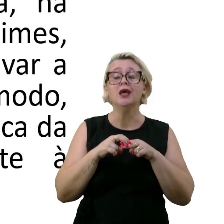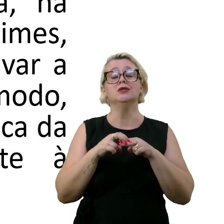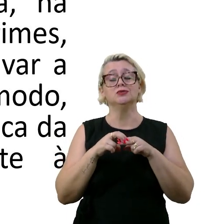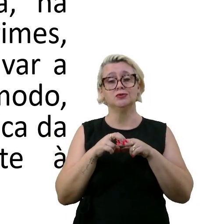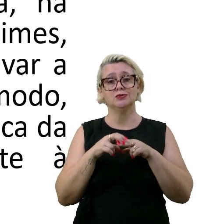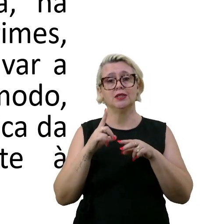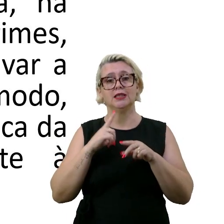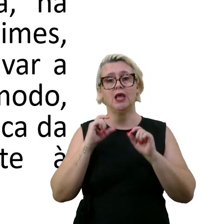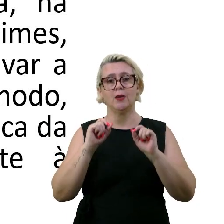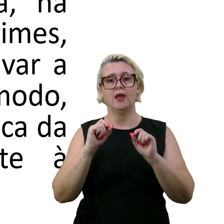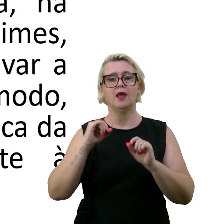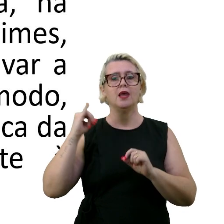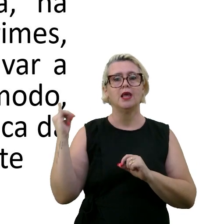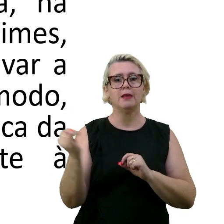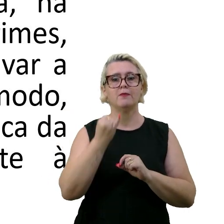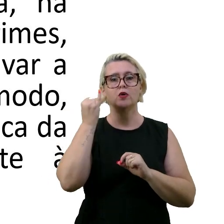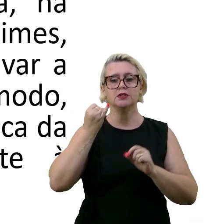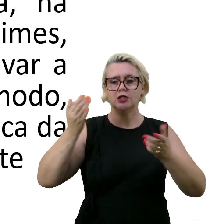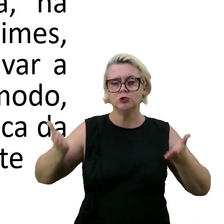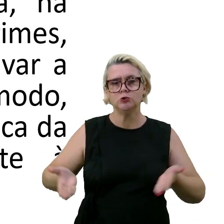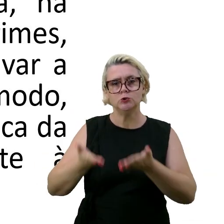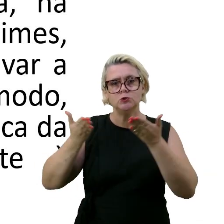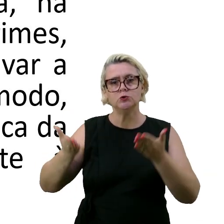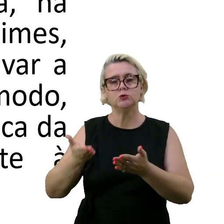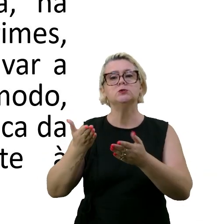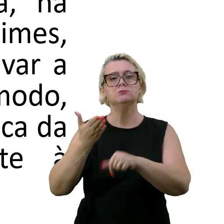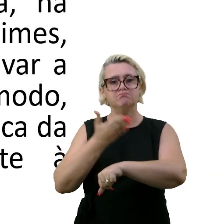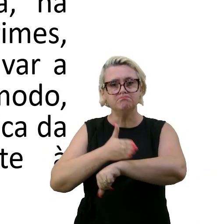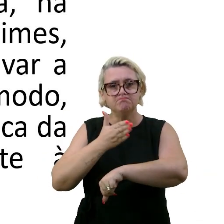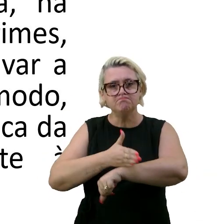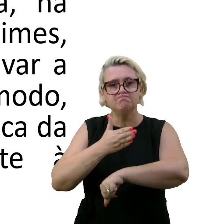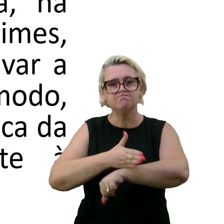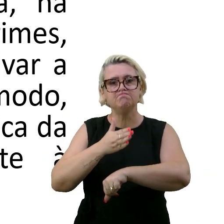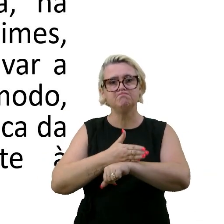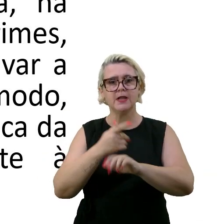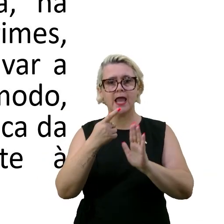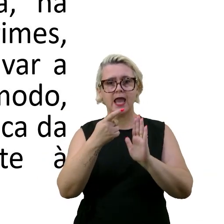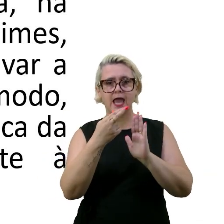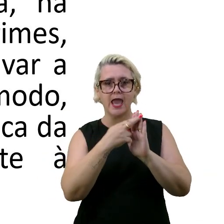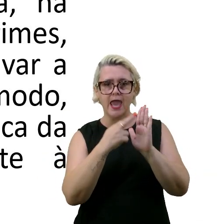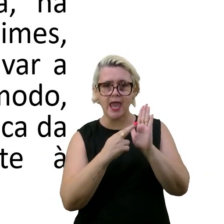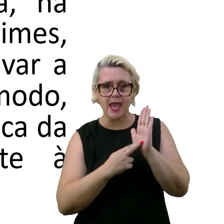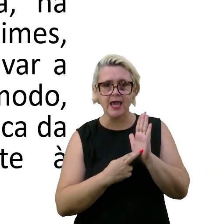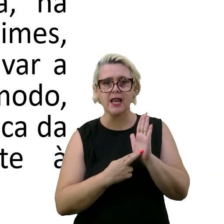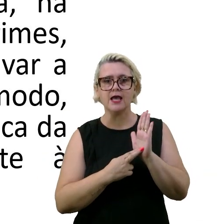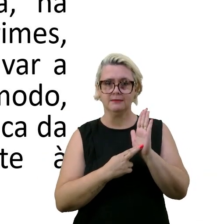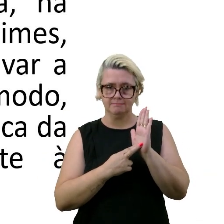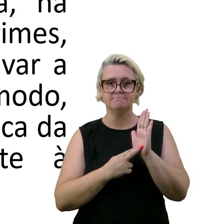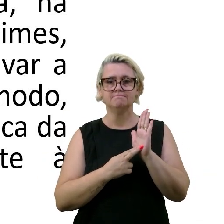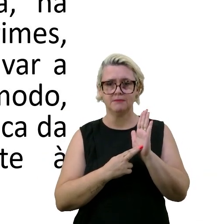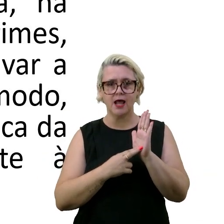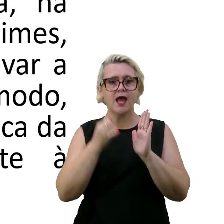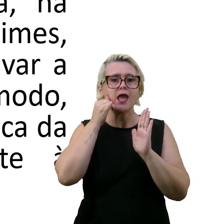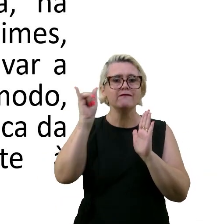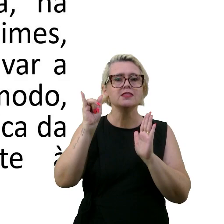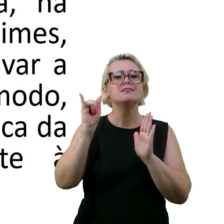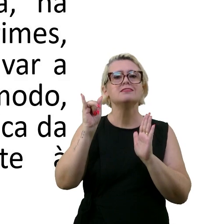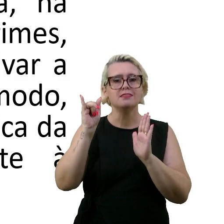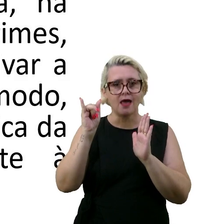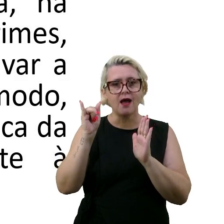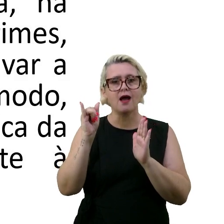evidencia-se a importância do reforço da prática da regulamentação como forma de combate